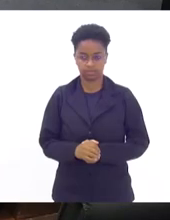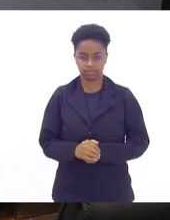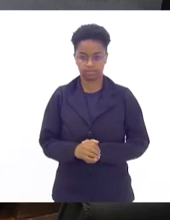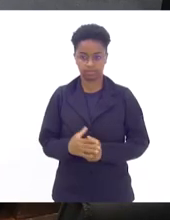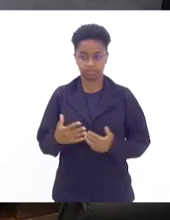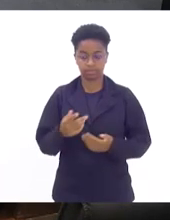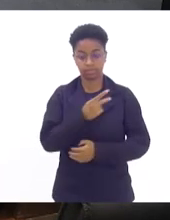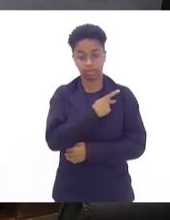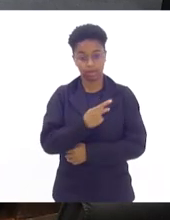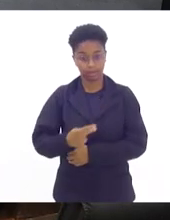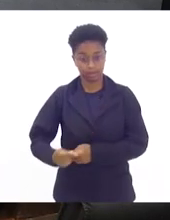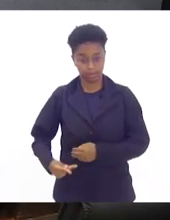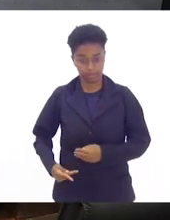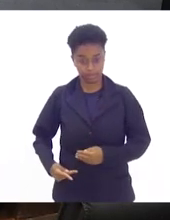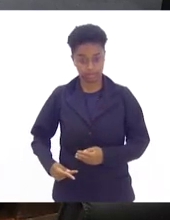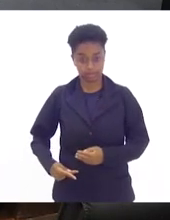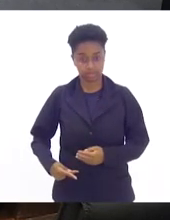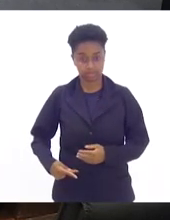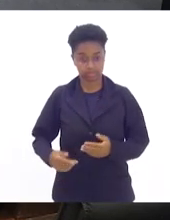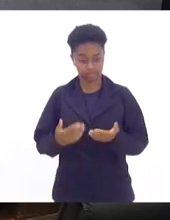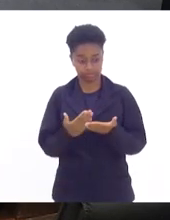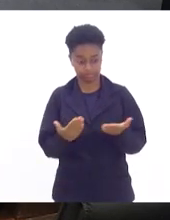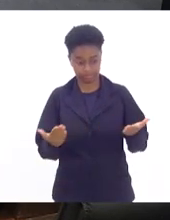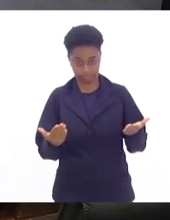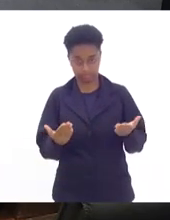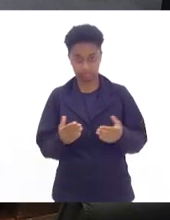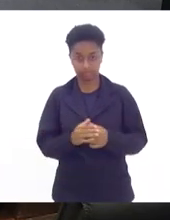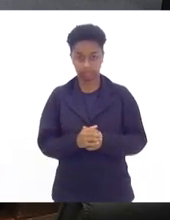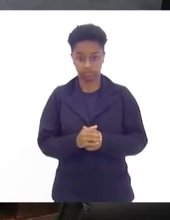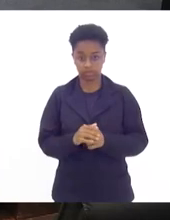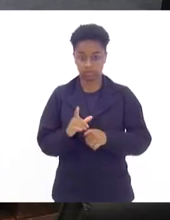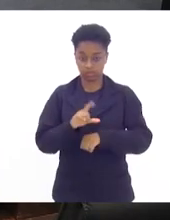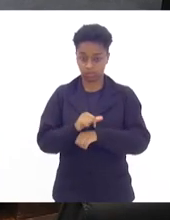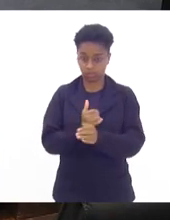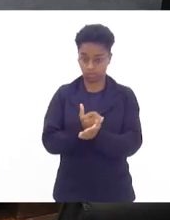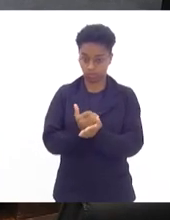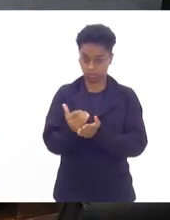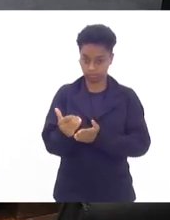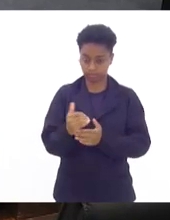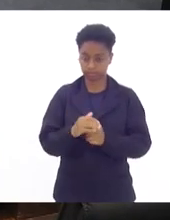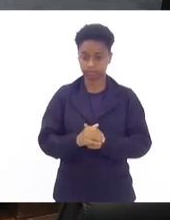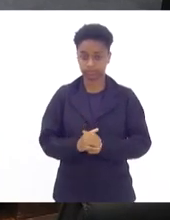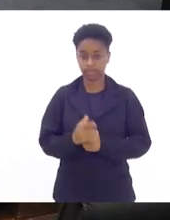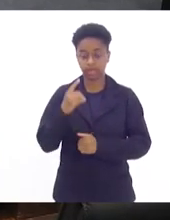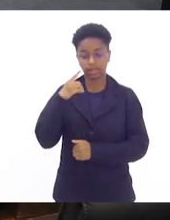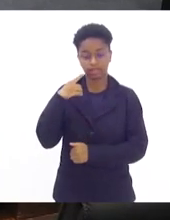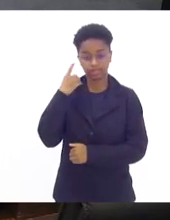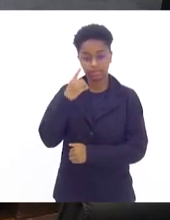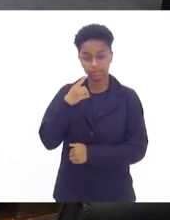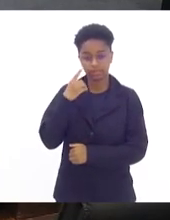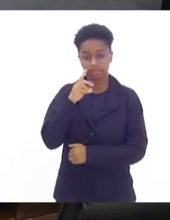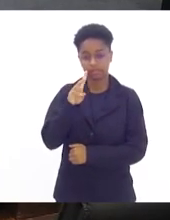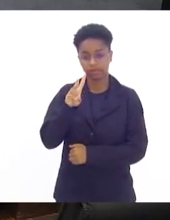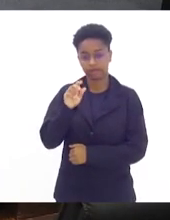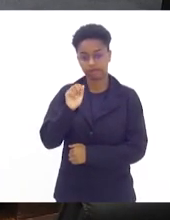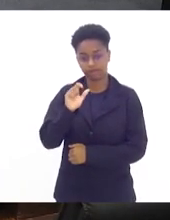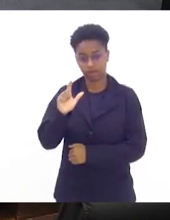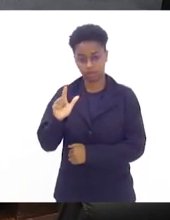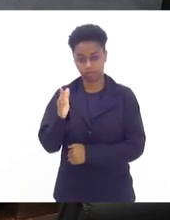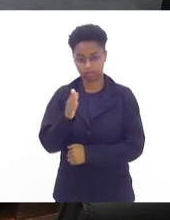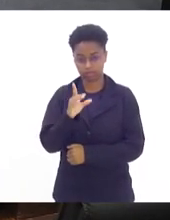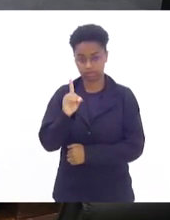Senhor presidente dos trabalhos, expediente inicial, deputado Valda